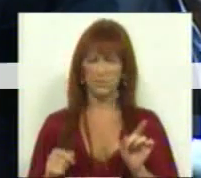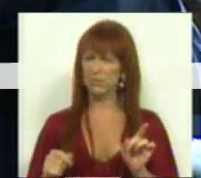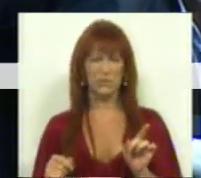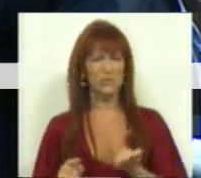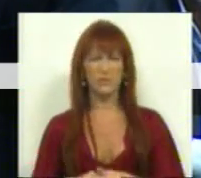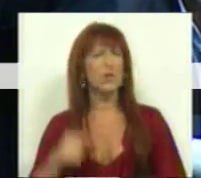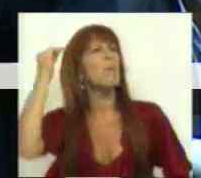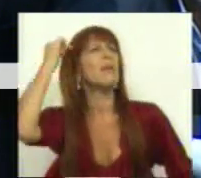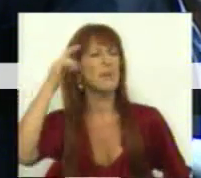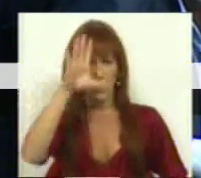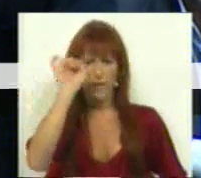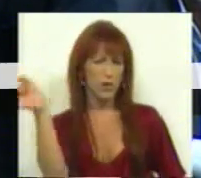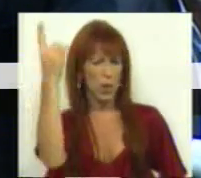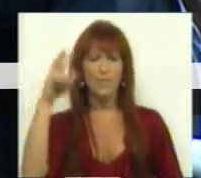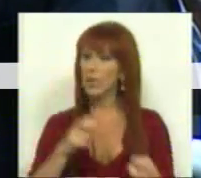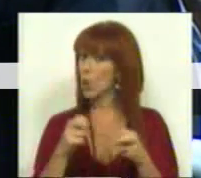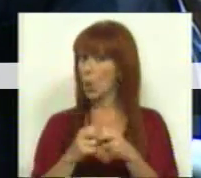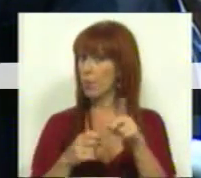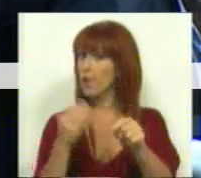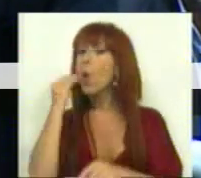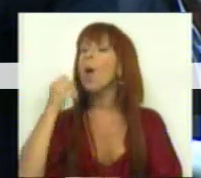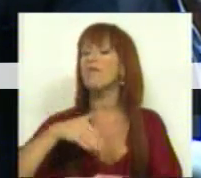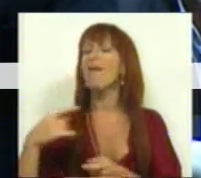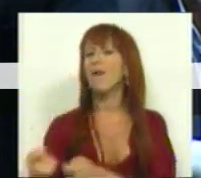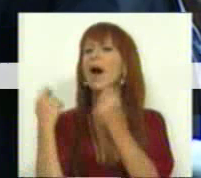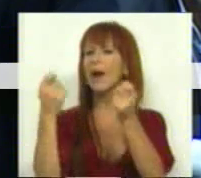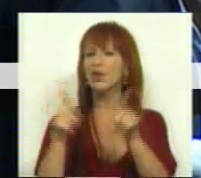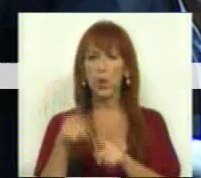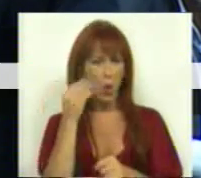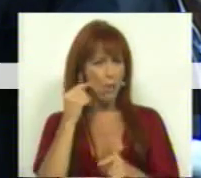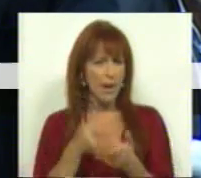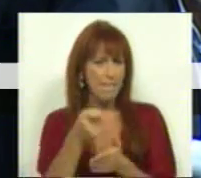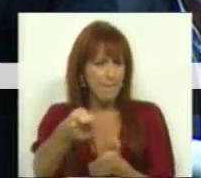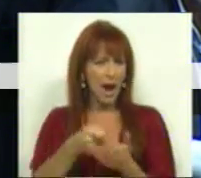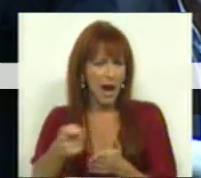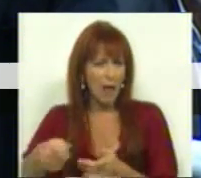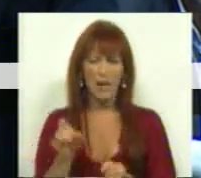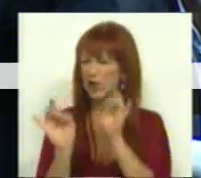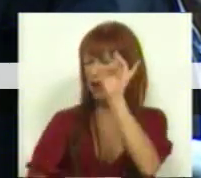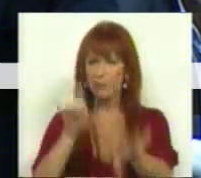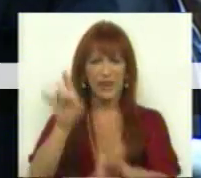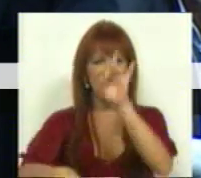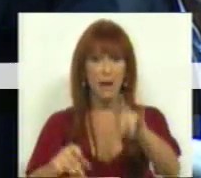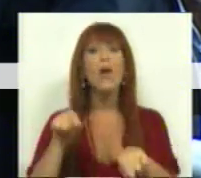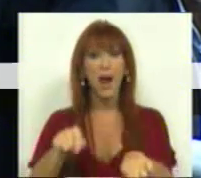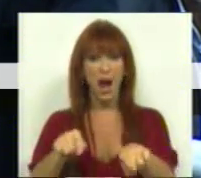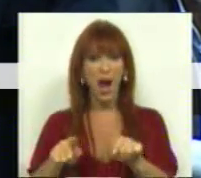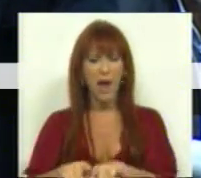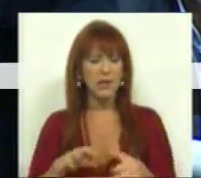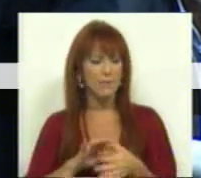esteja no pensamento do Governo o problema de como é que se vai investir, como é que se vai pagar tanto despedimento. É essa a relação